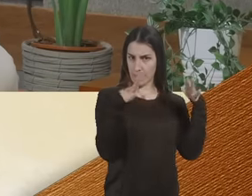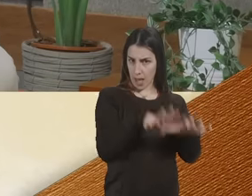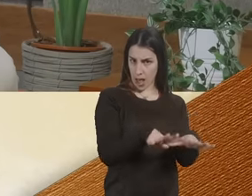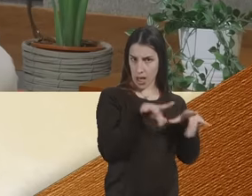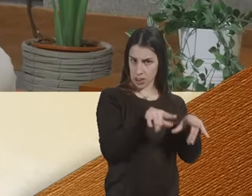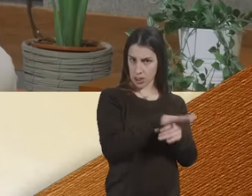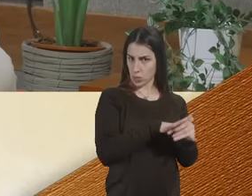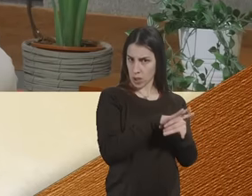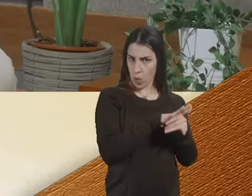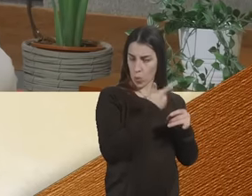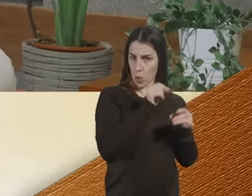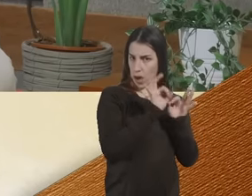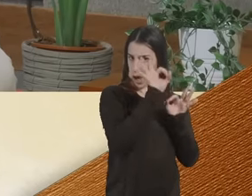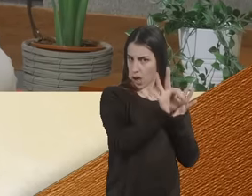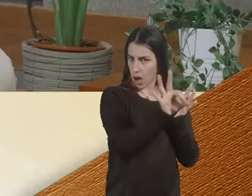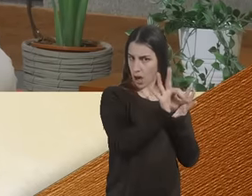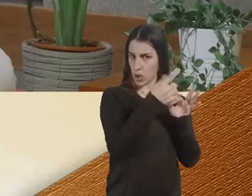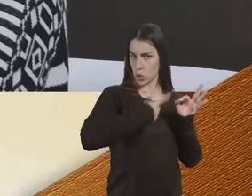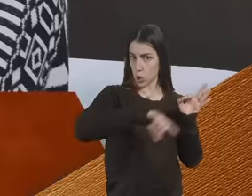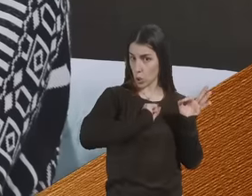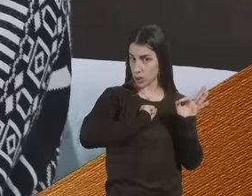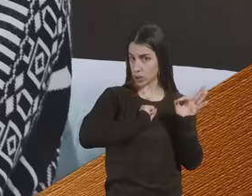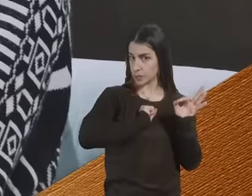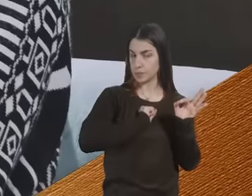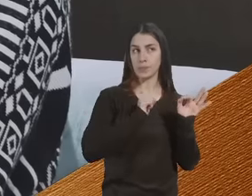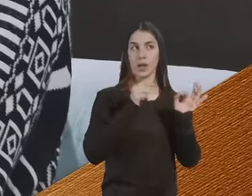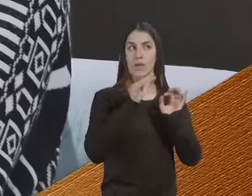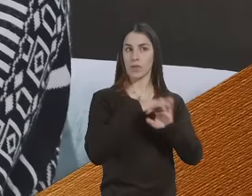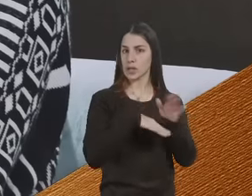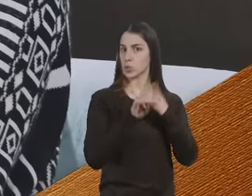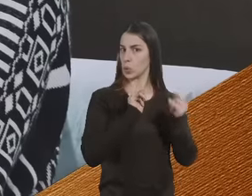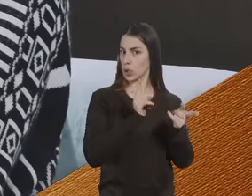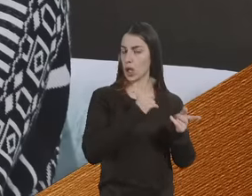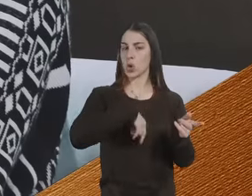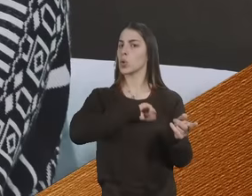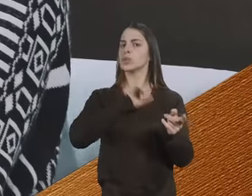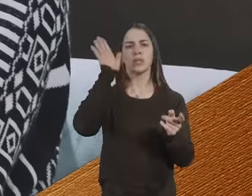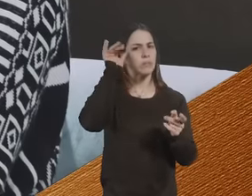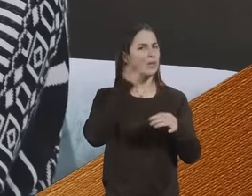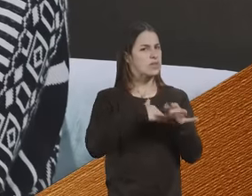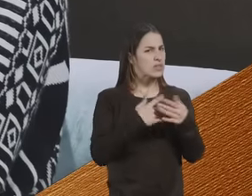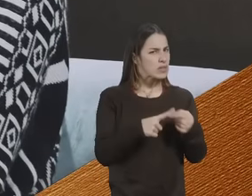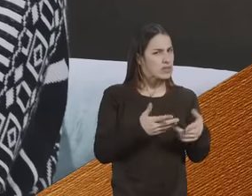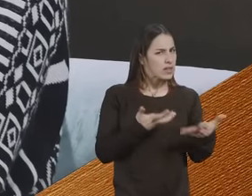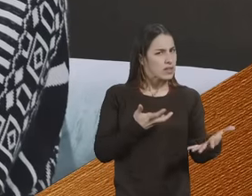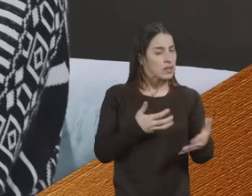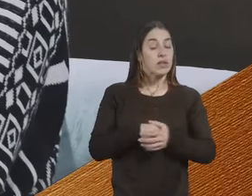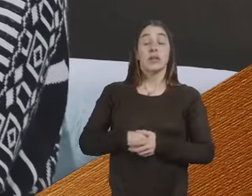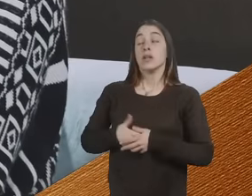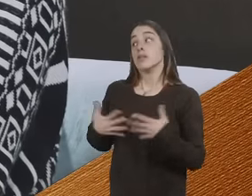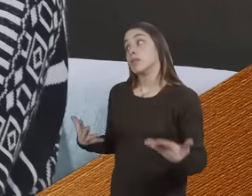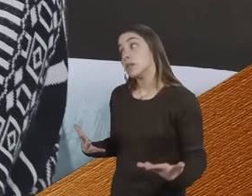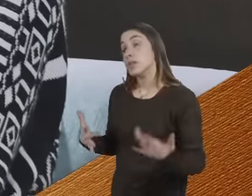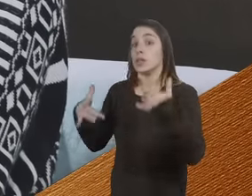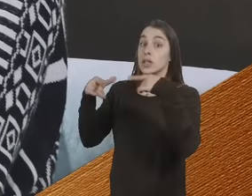essa situação? O que é que sugere que nós, enquanto donos, façamos para fazer a diferença? Isso. O